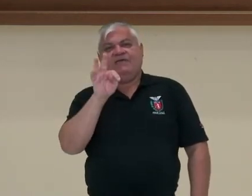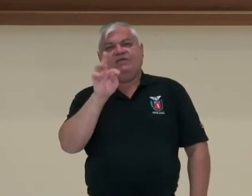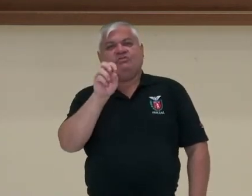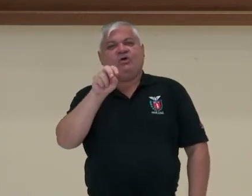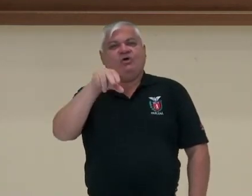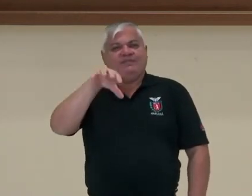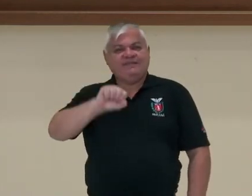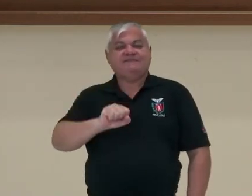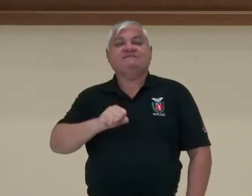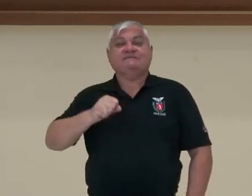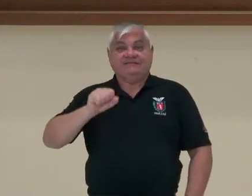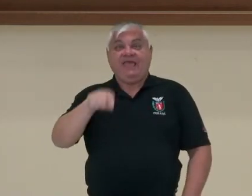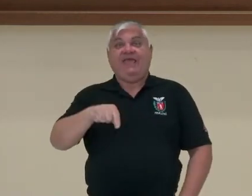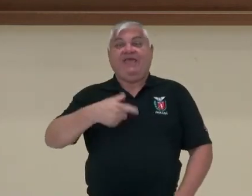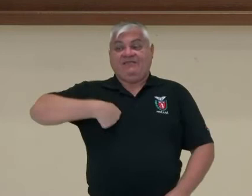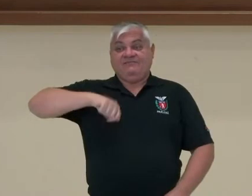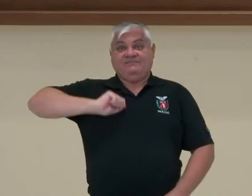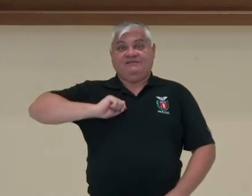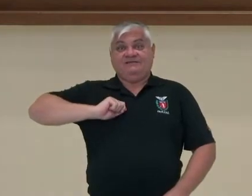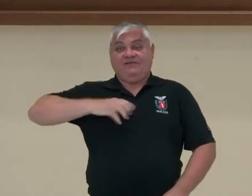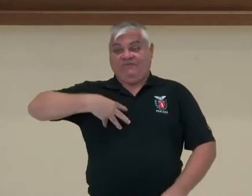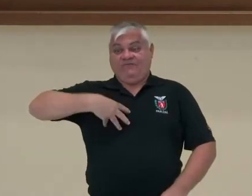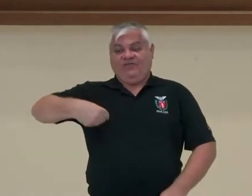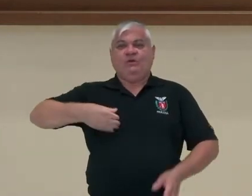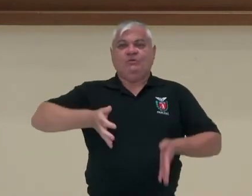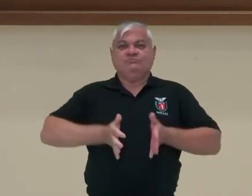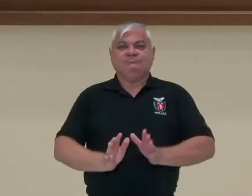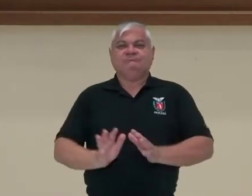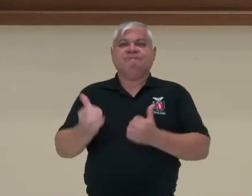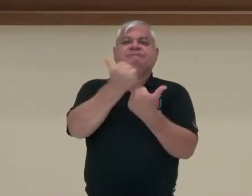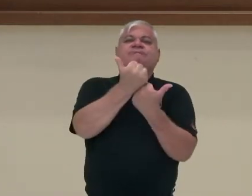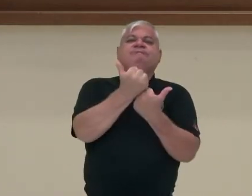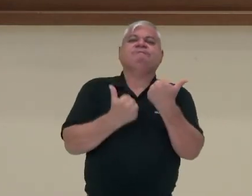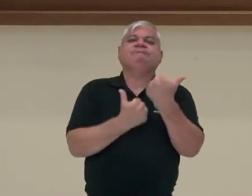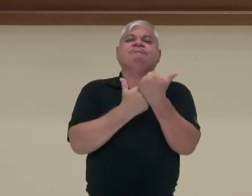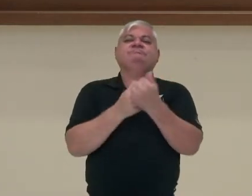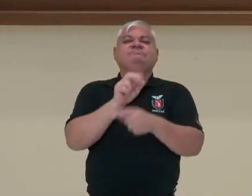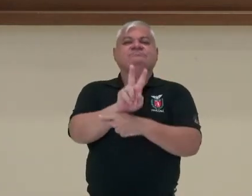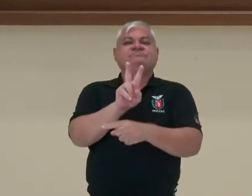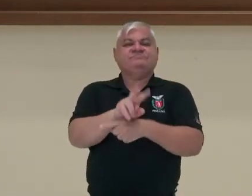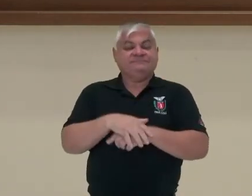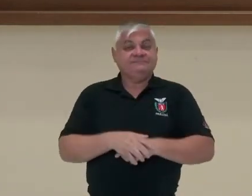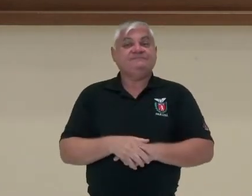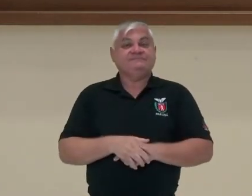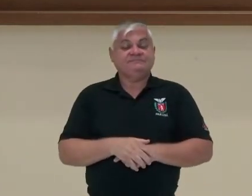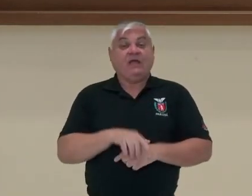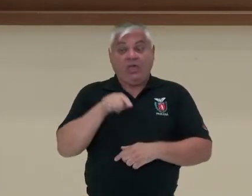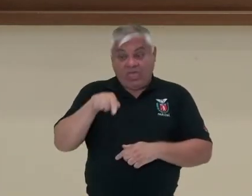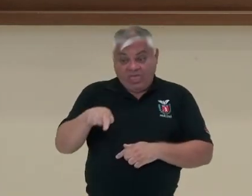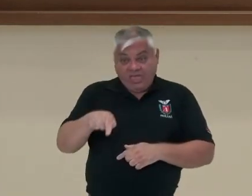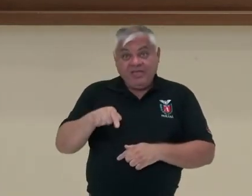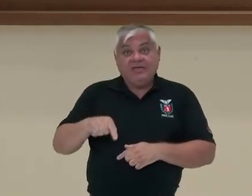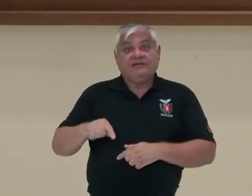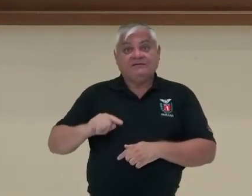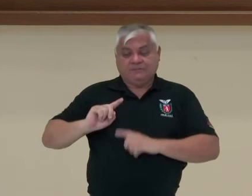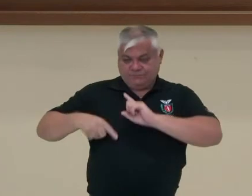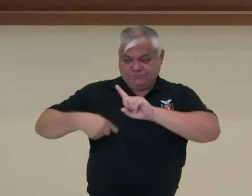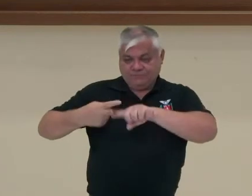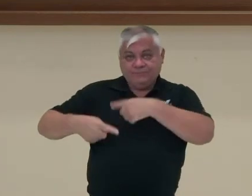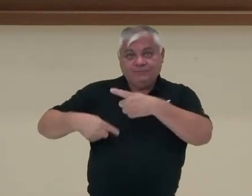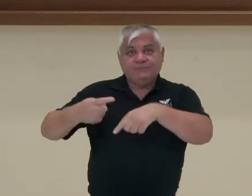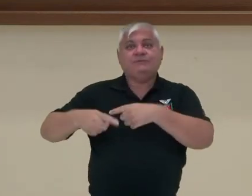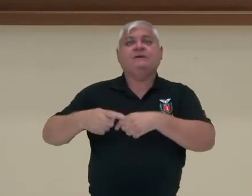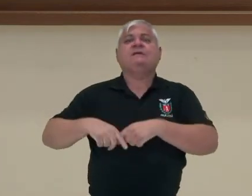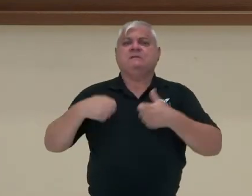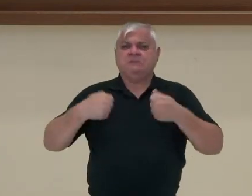passando, obviamente nasceram filhos de espanhóis nasceram aqui na América. E esses filhos de espanhóis, eles tiveram que